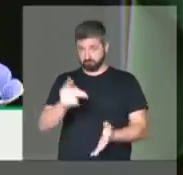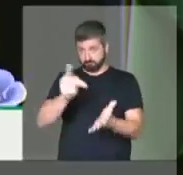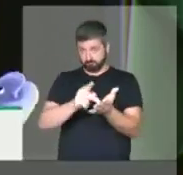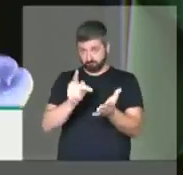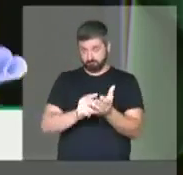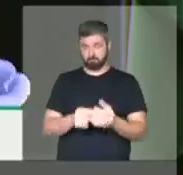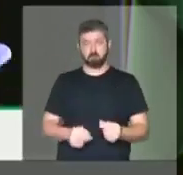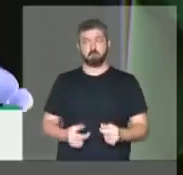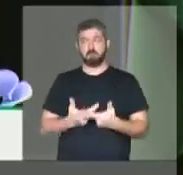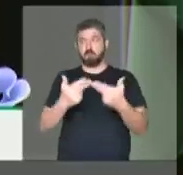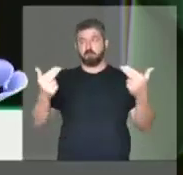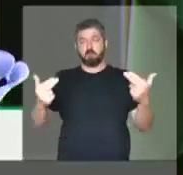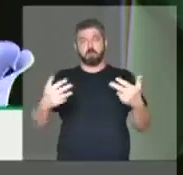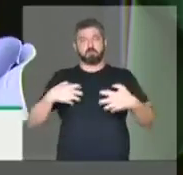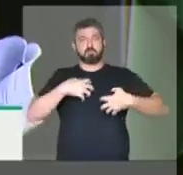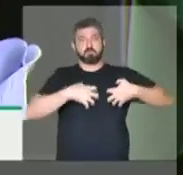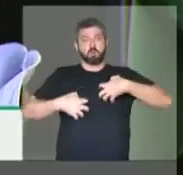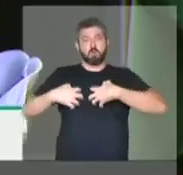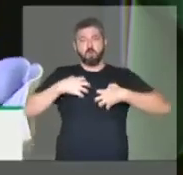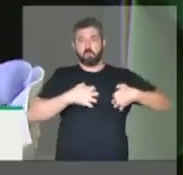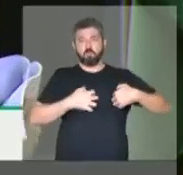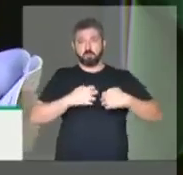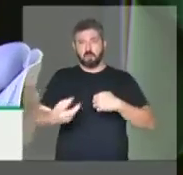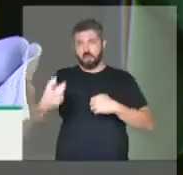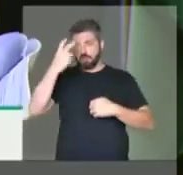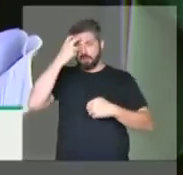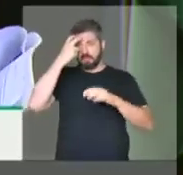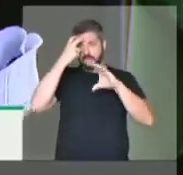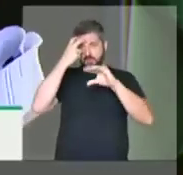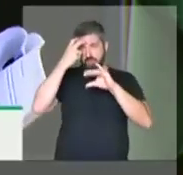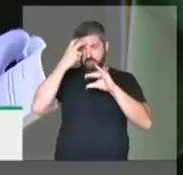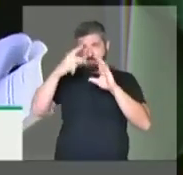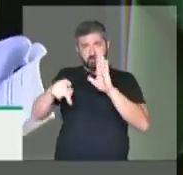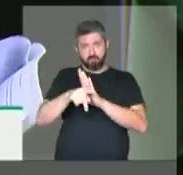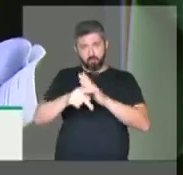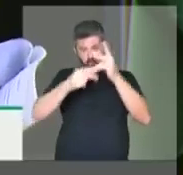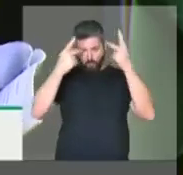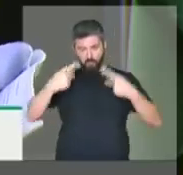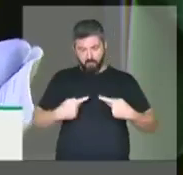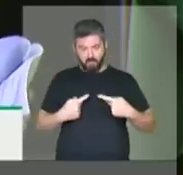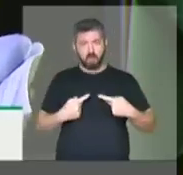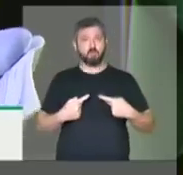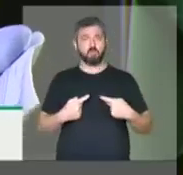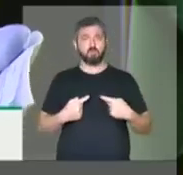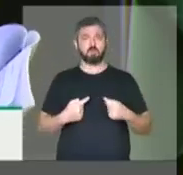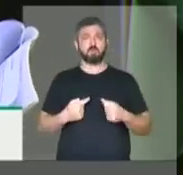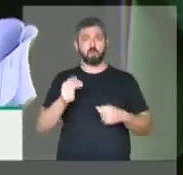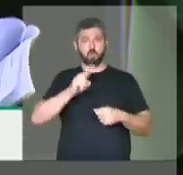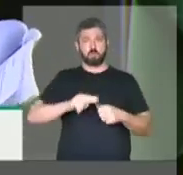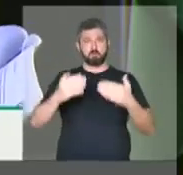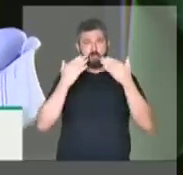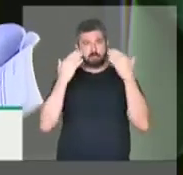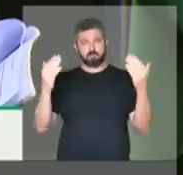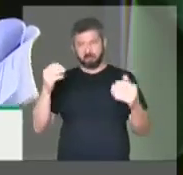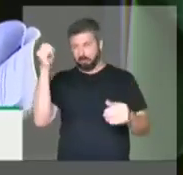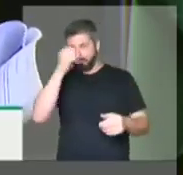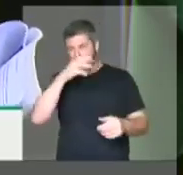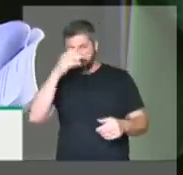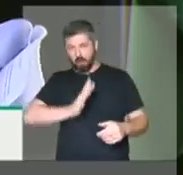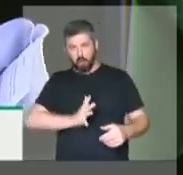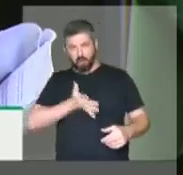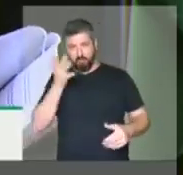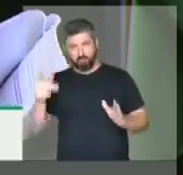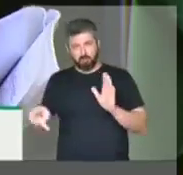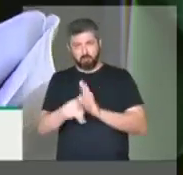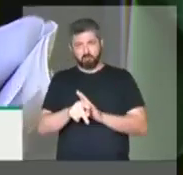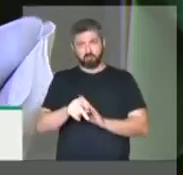Realmente, o paradoxo é incômodo. A inteligência científica do ser humano utilizada para expor a barbárie